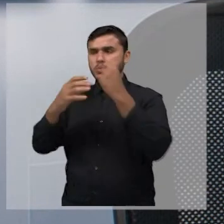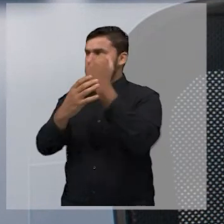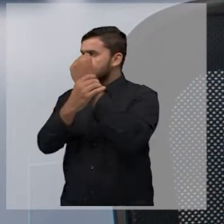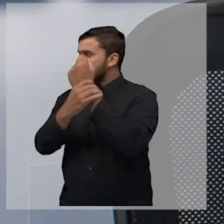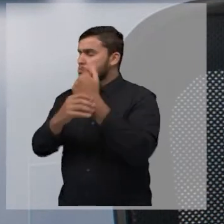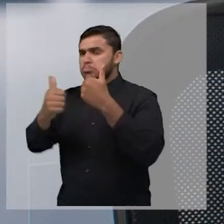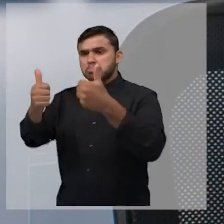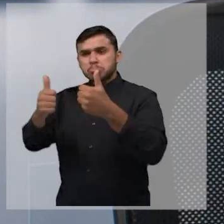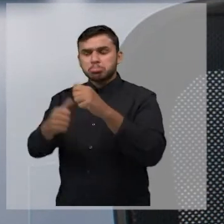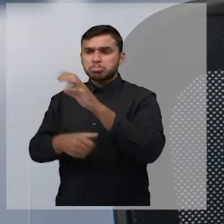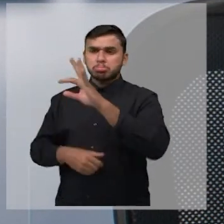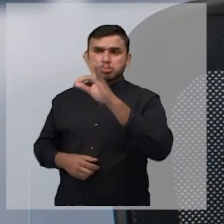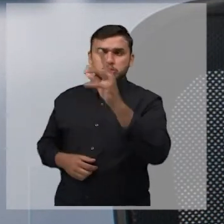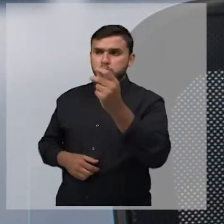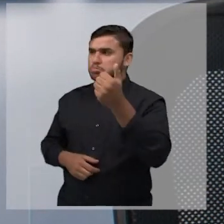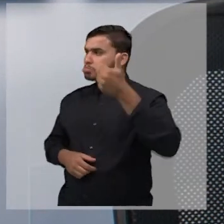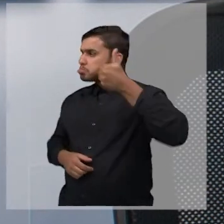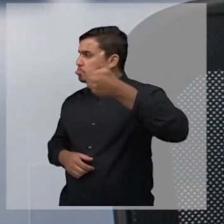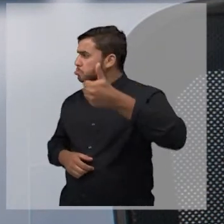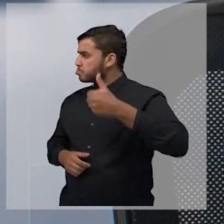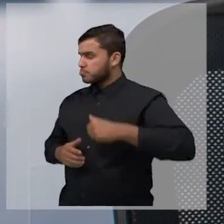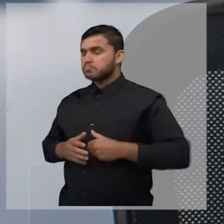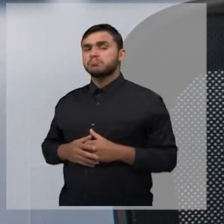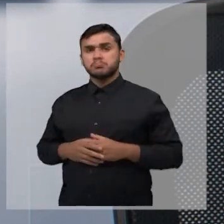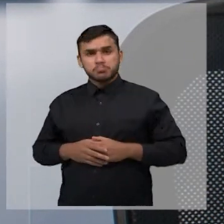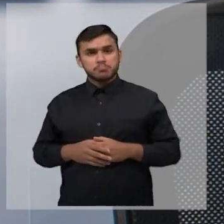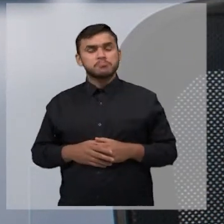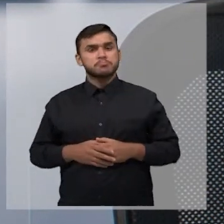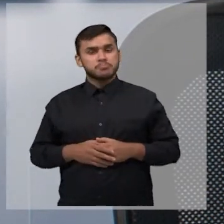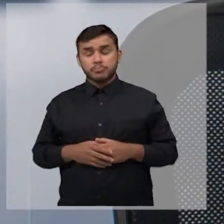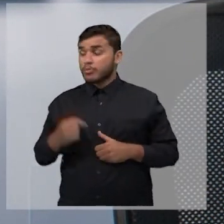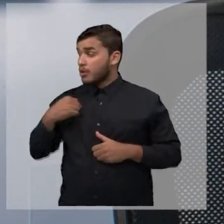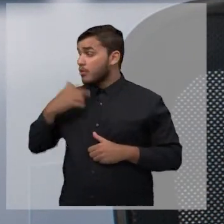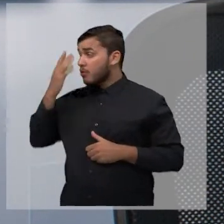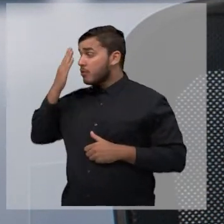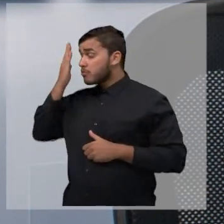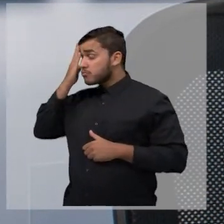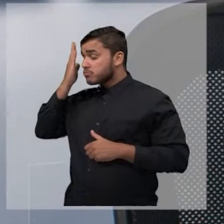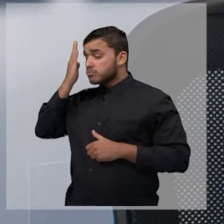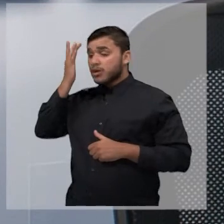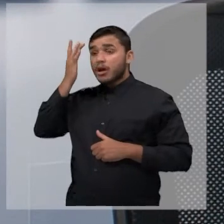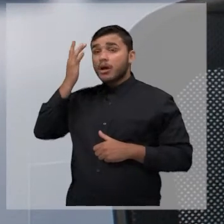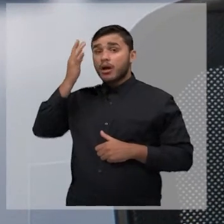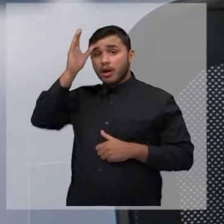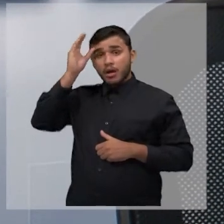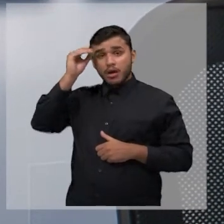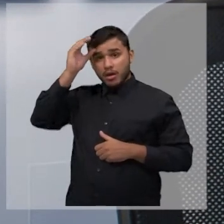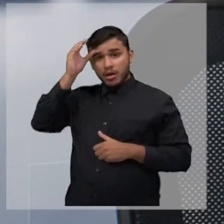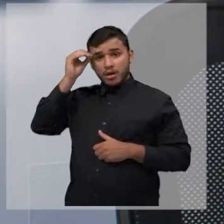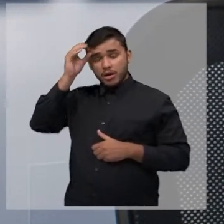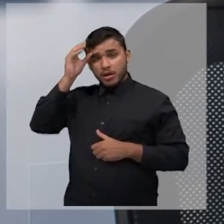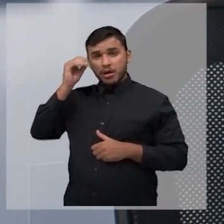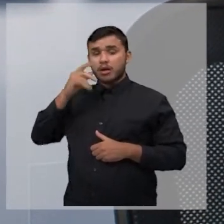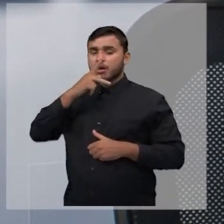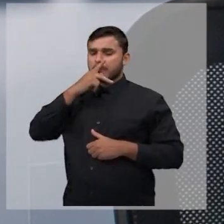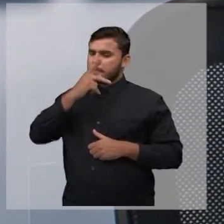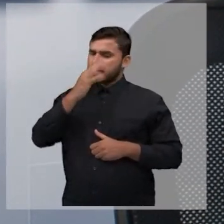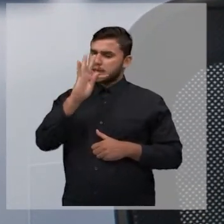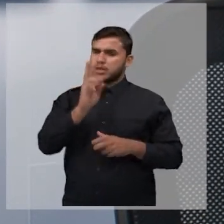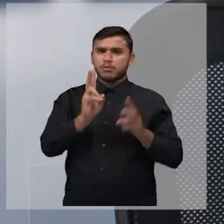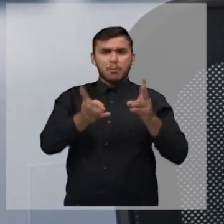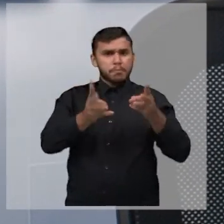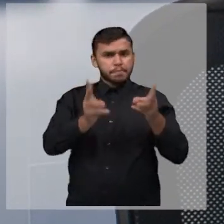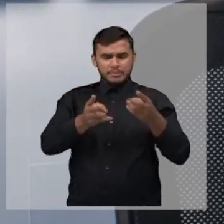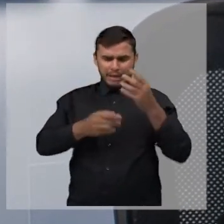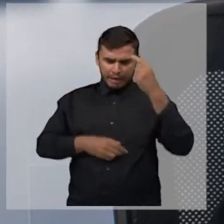mais, eu acredito que Camilo Santana, na minha avaliação, deve ficar no Partido dos Trabalhadores.